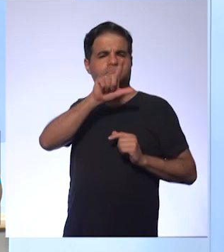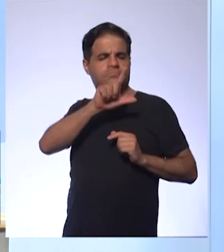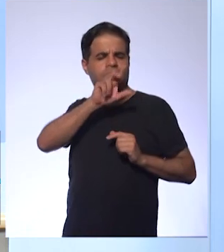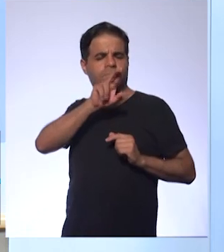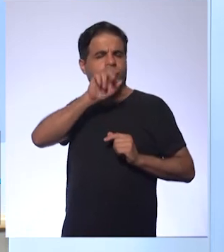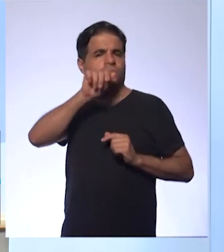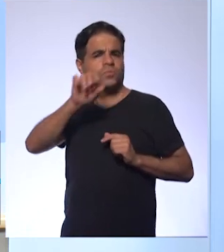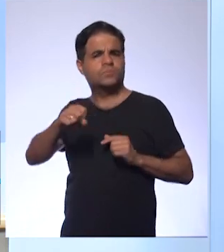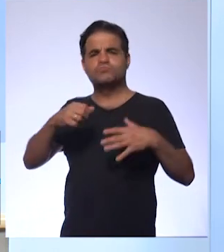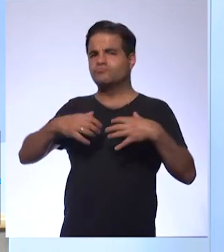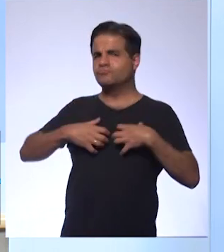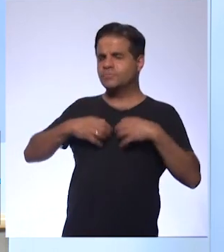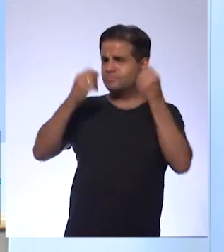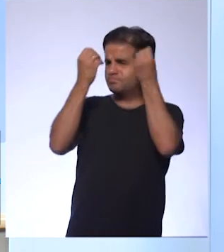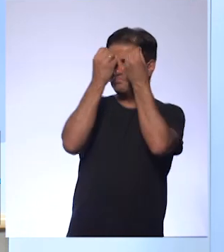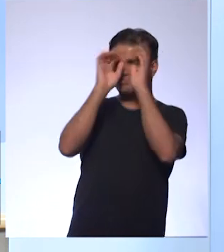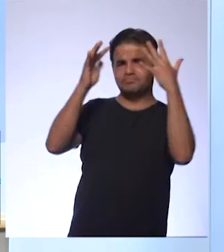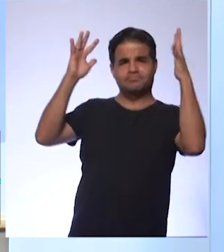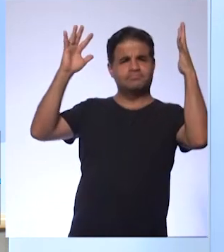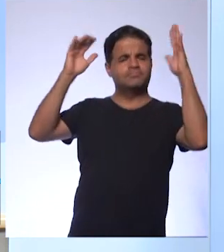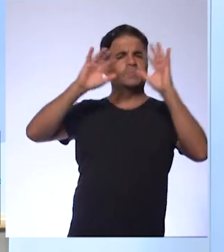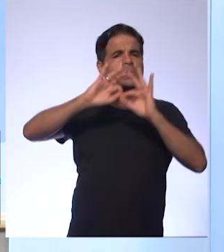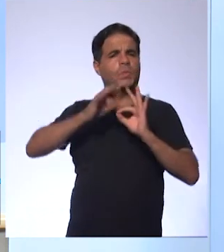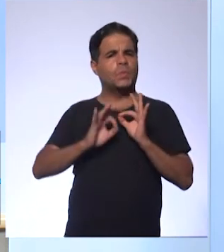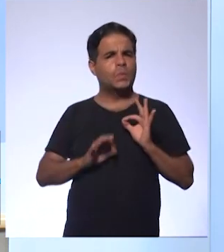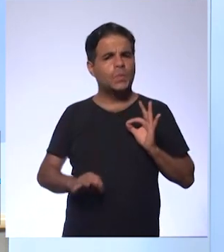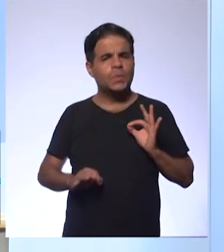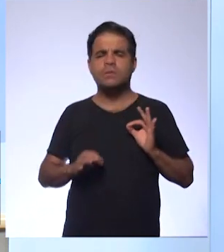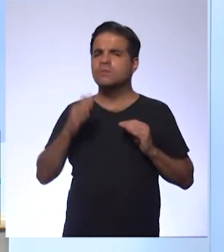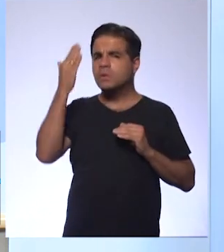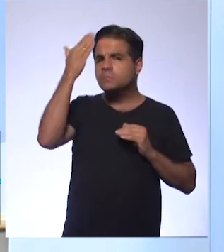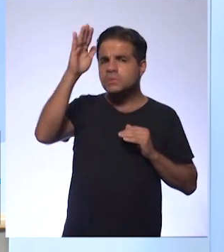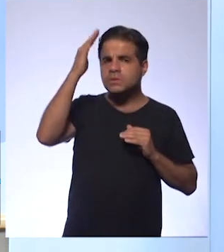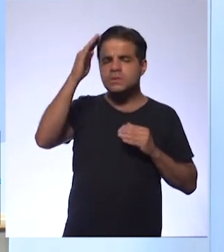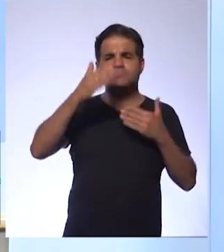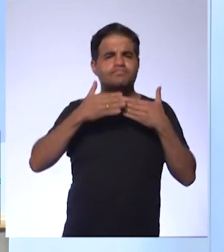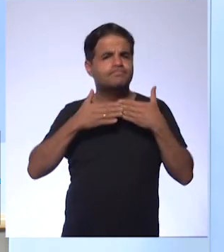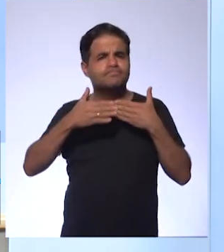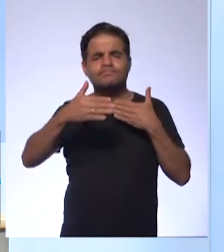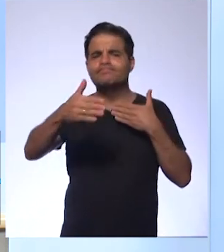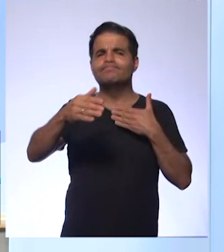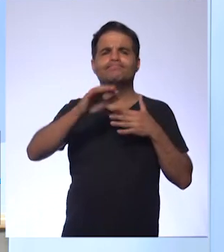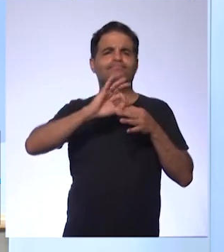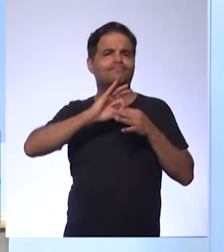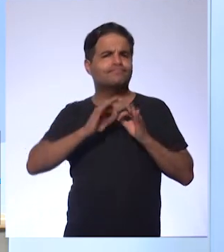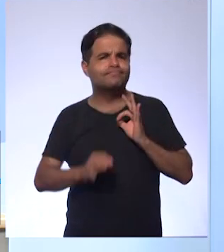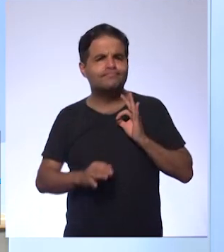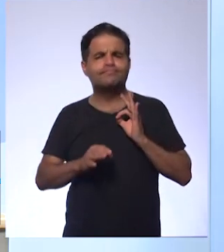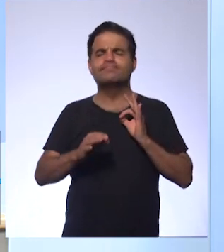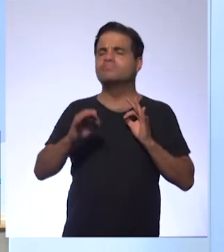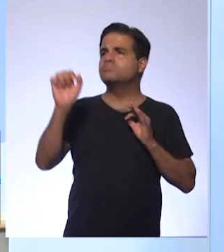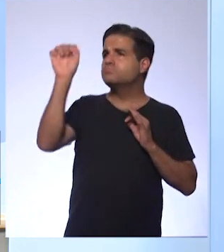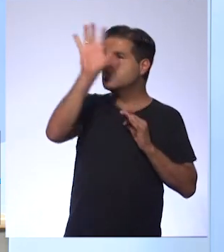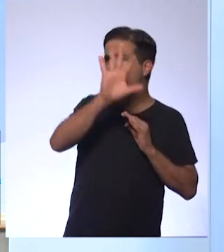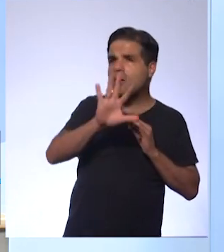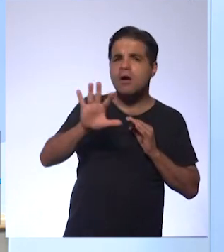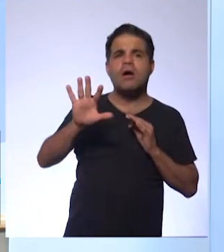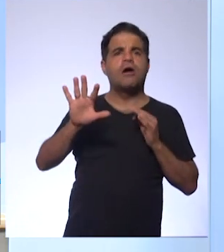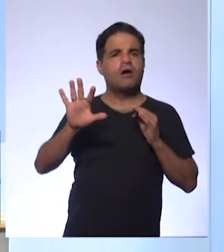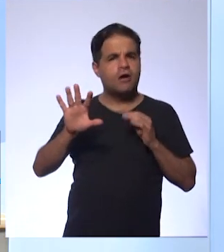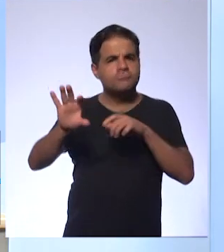Costa de maneira brilhante e bem detalhista, compreendendo aí esse detalhe da imagem que é